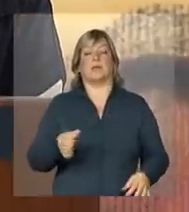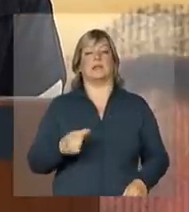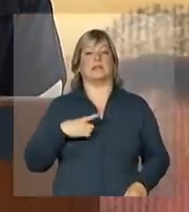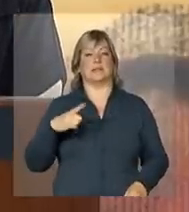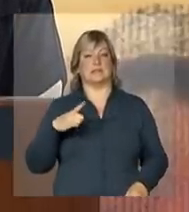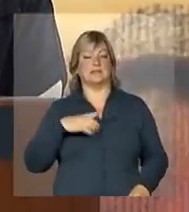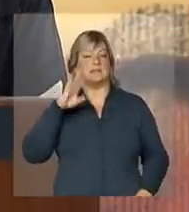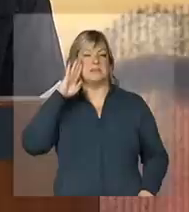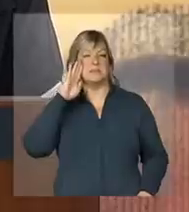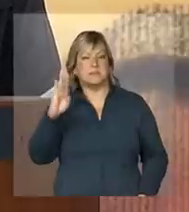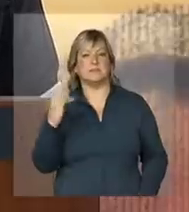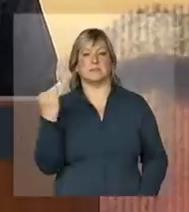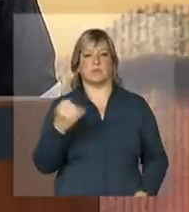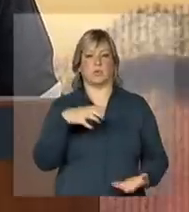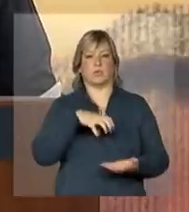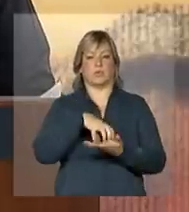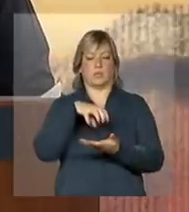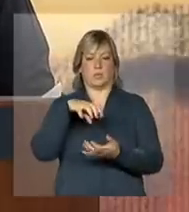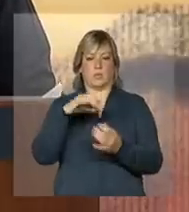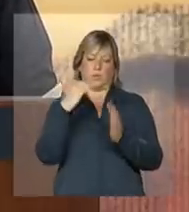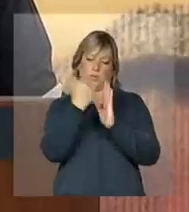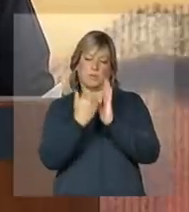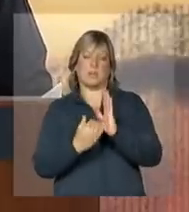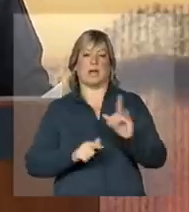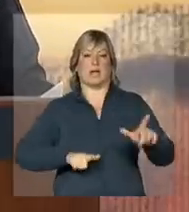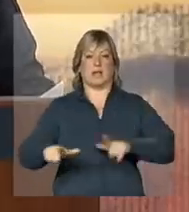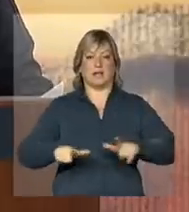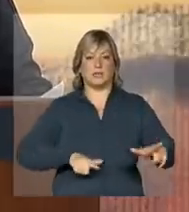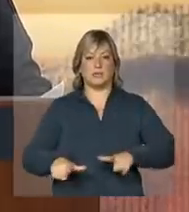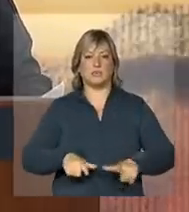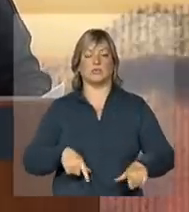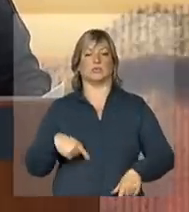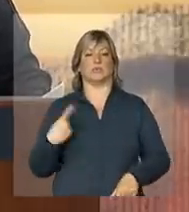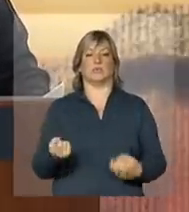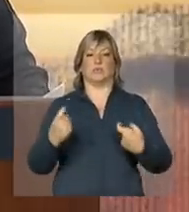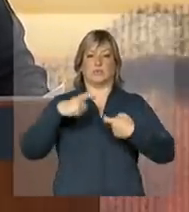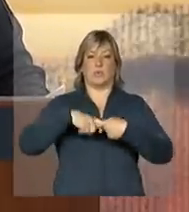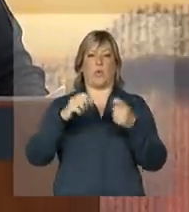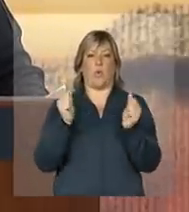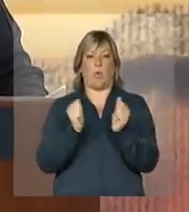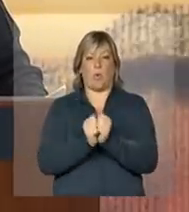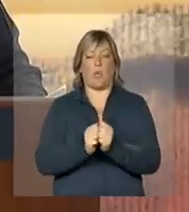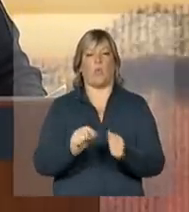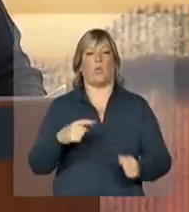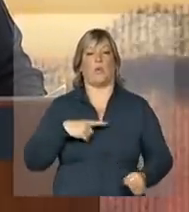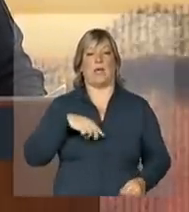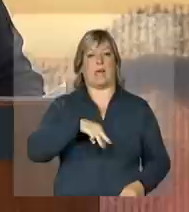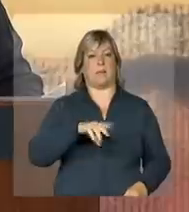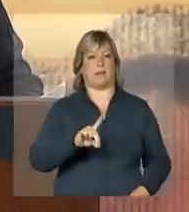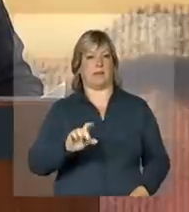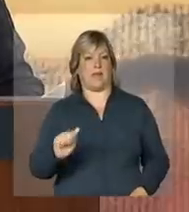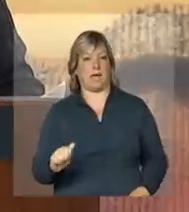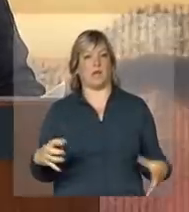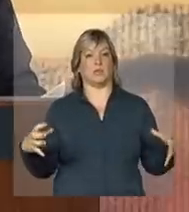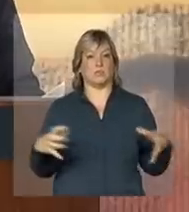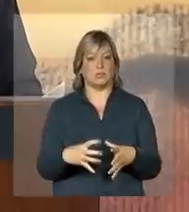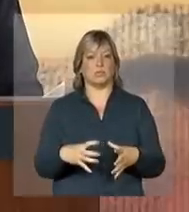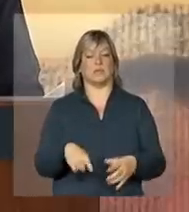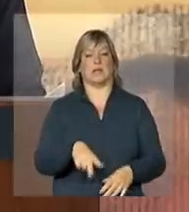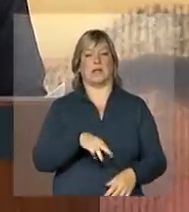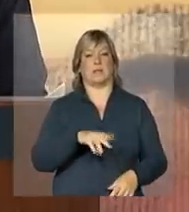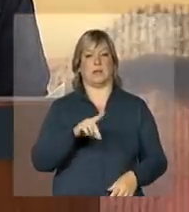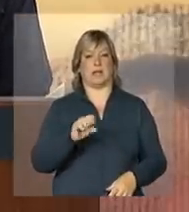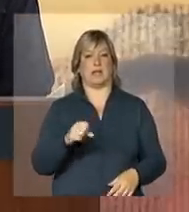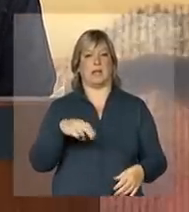ações estruturantes para comunidades rurais em parceria com o ministério de Desenvolvimento Agrário que envol